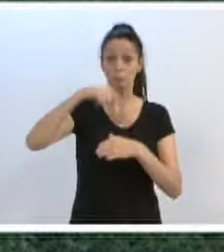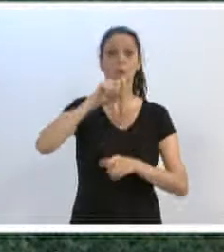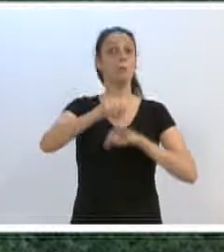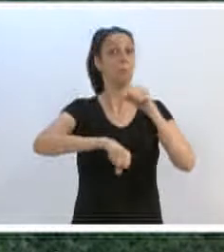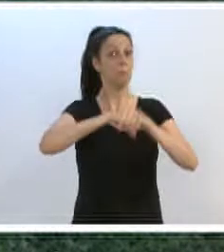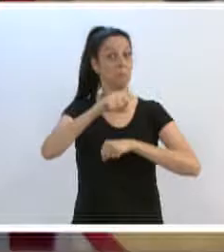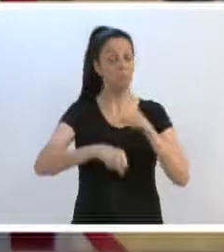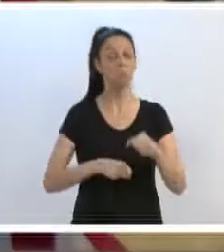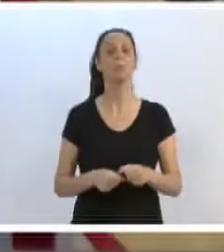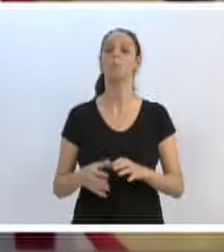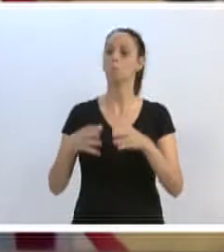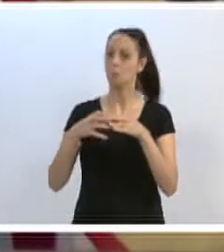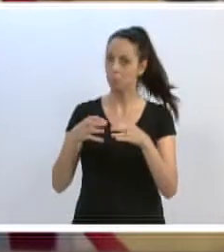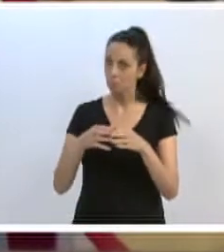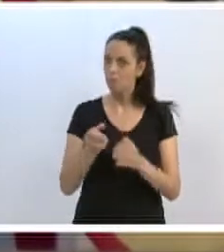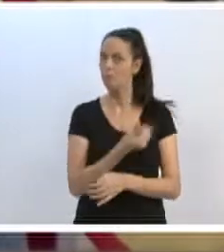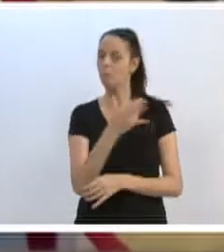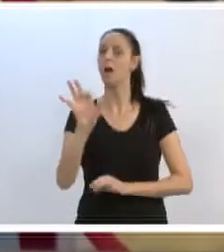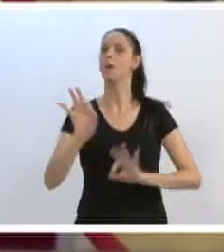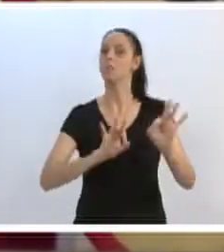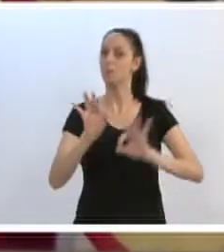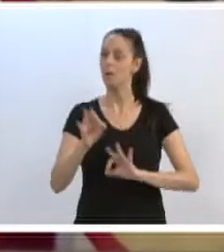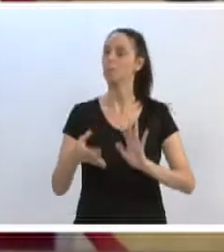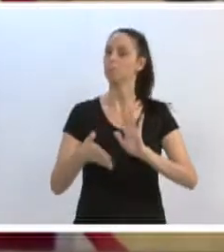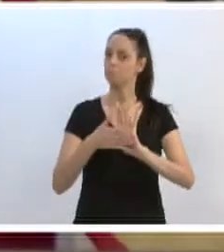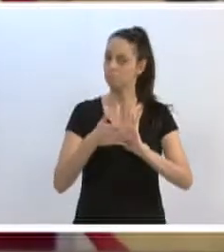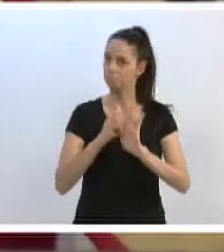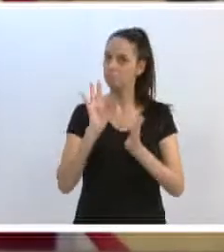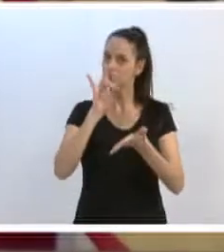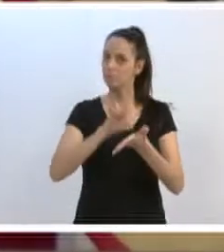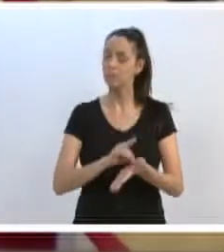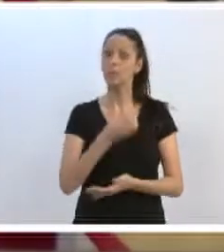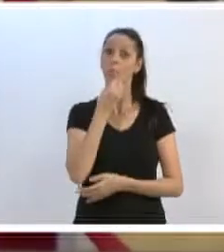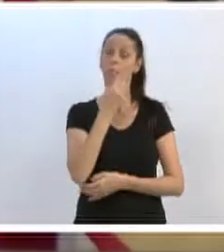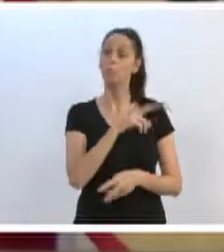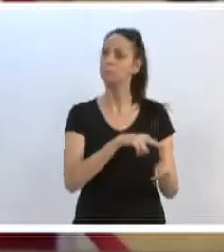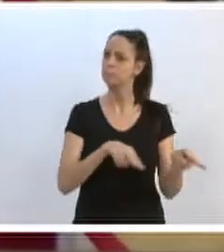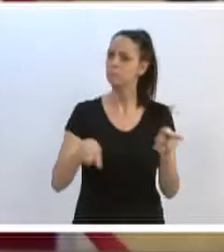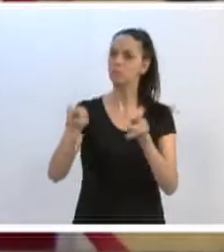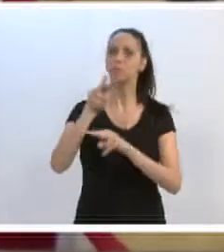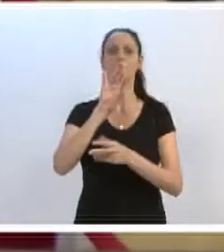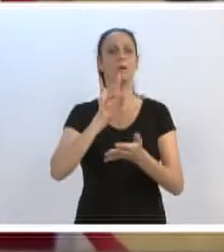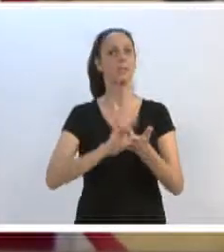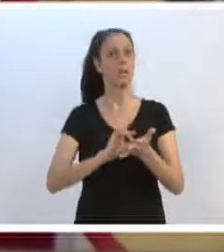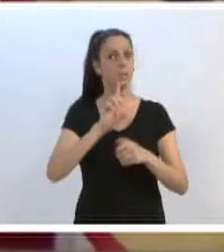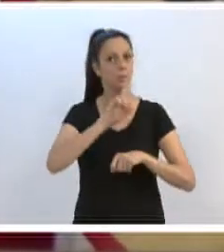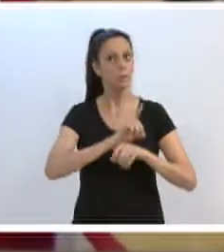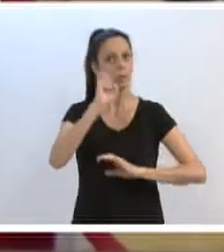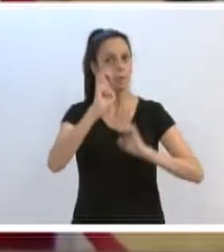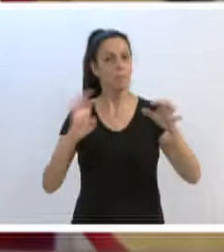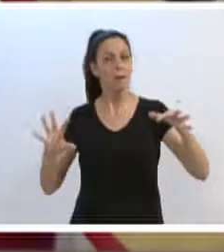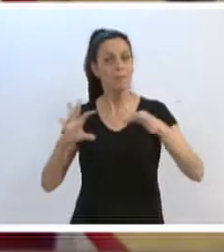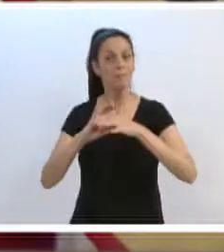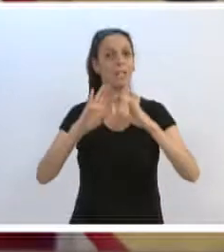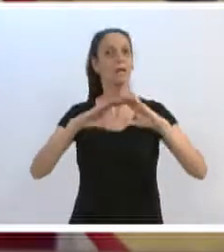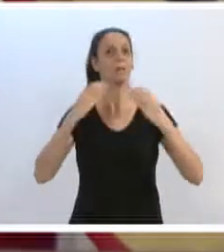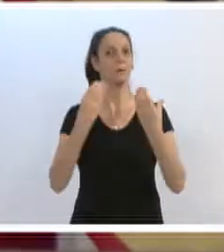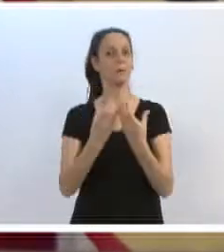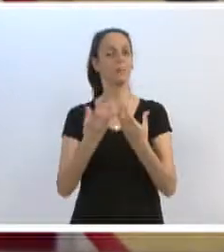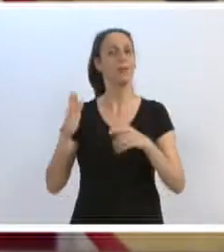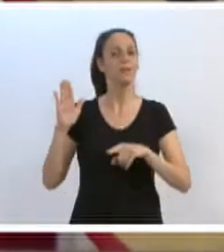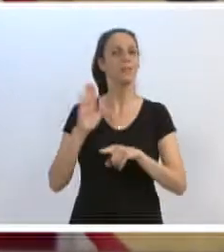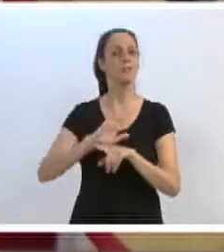várias organizações. E é muito bom a gente poder ver os empresários junto com a comunidade contribuindo para que esse